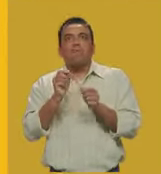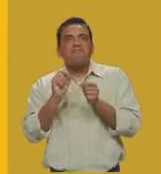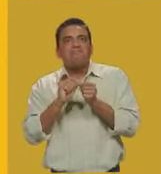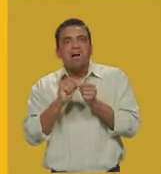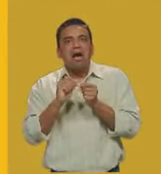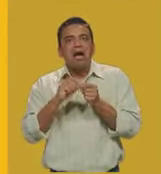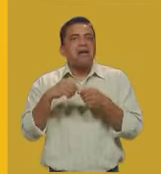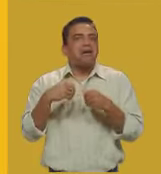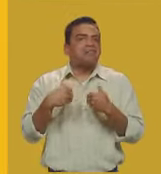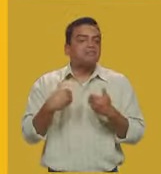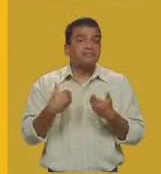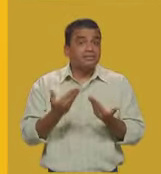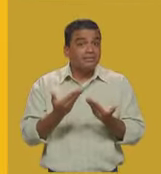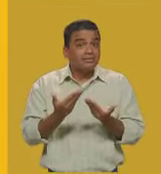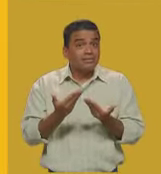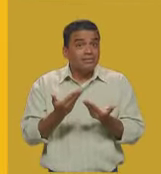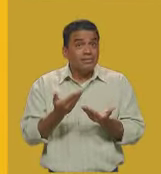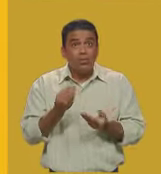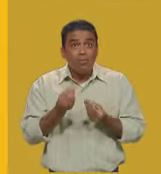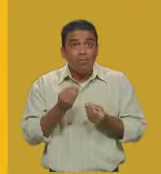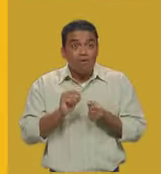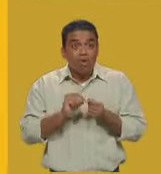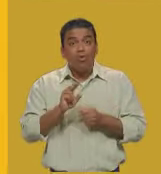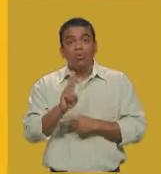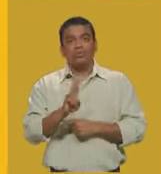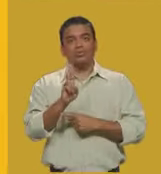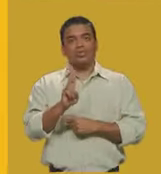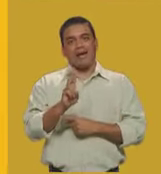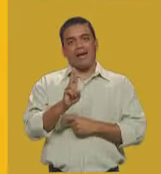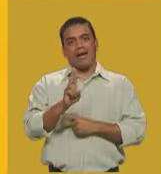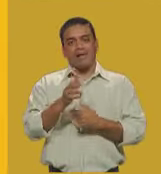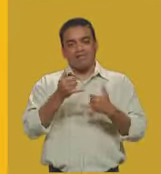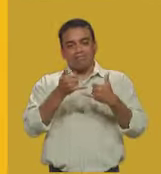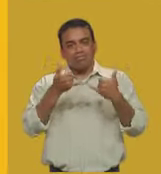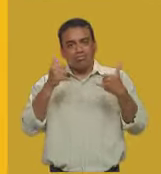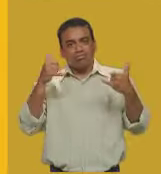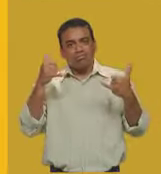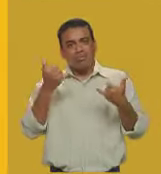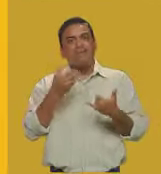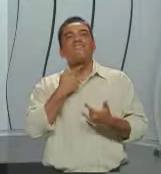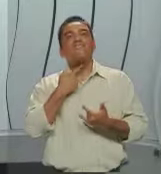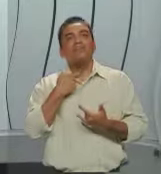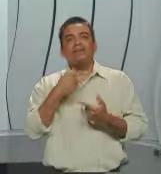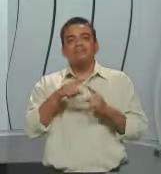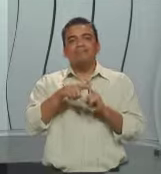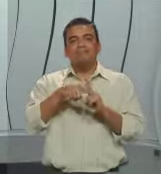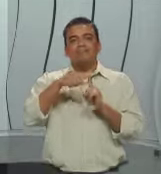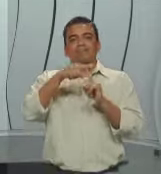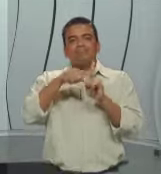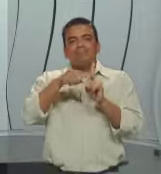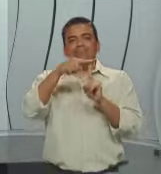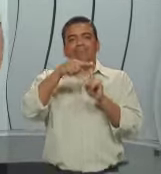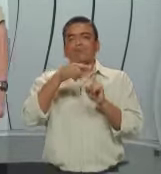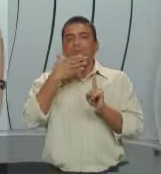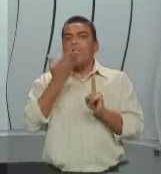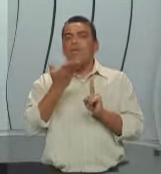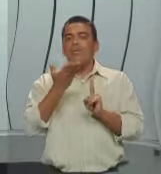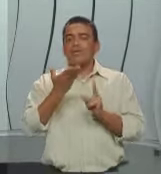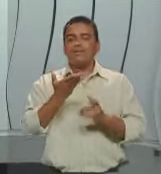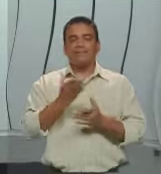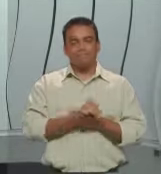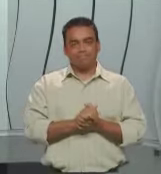e quais são as formas que eu devo utilizá-lo para medir corretamente o que eu desejo, beleza? Bom, vou